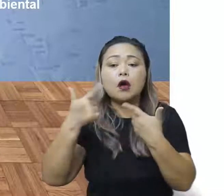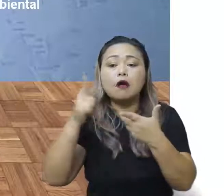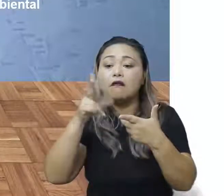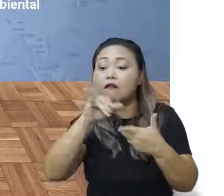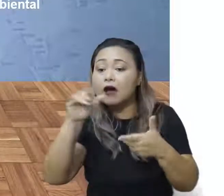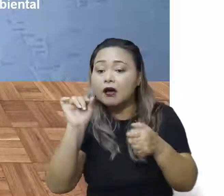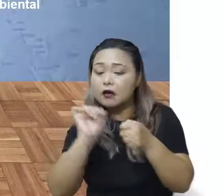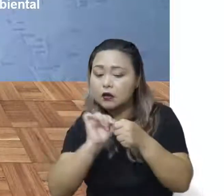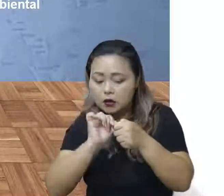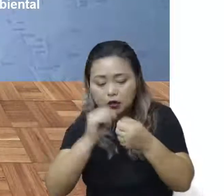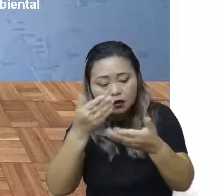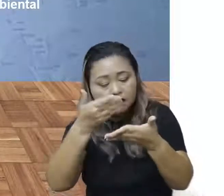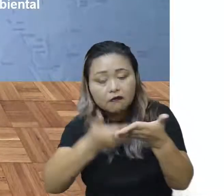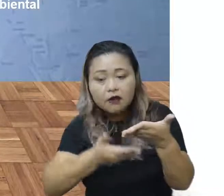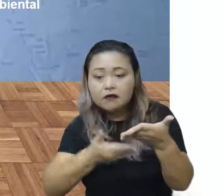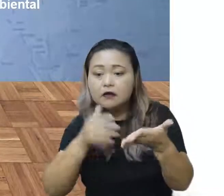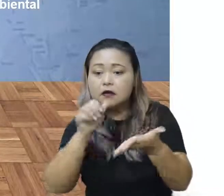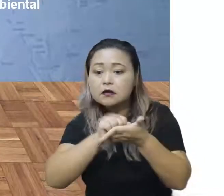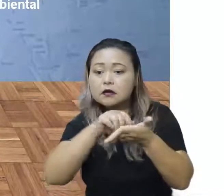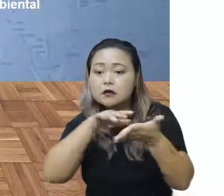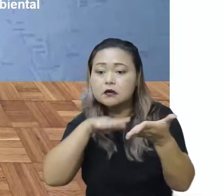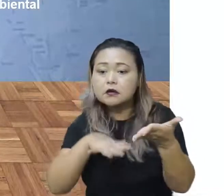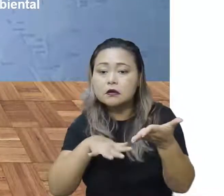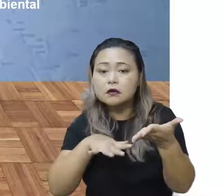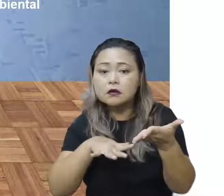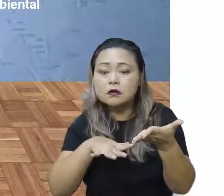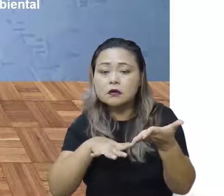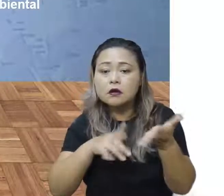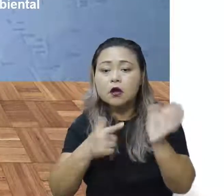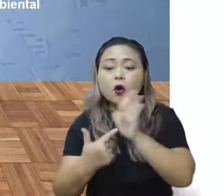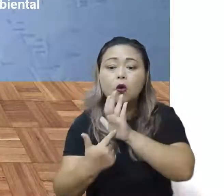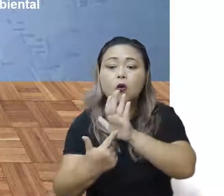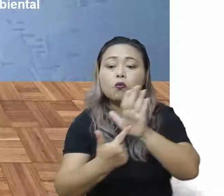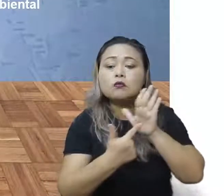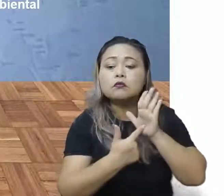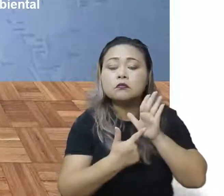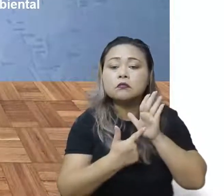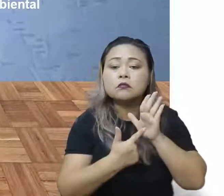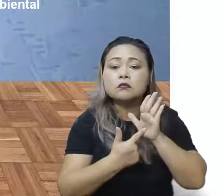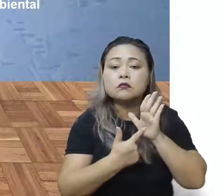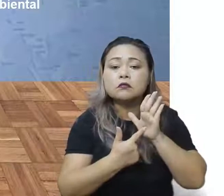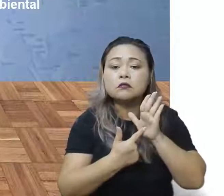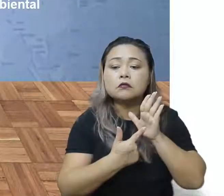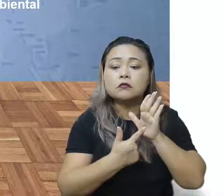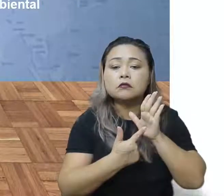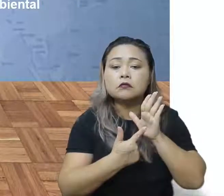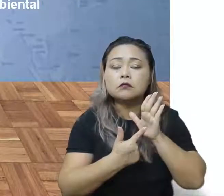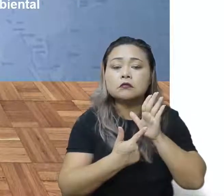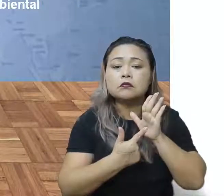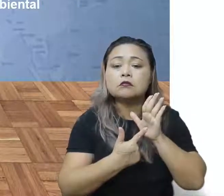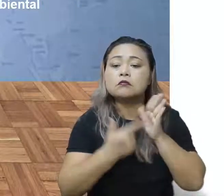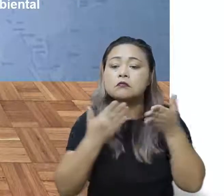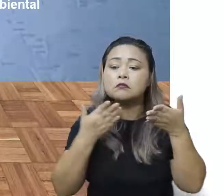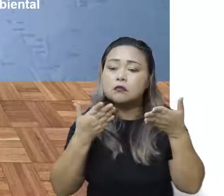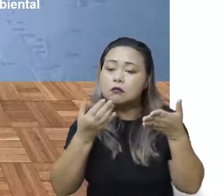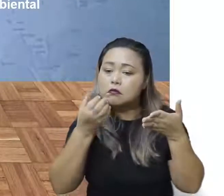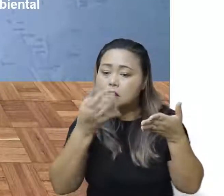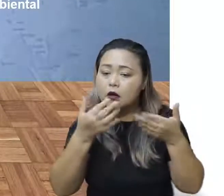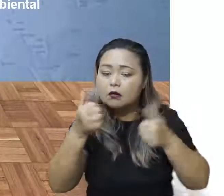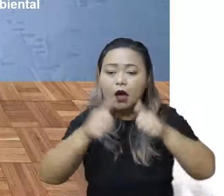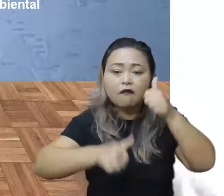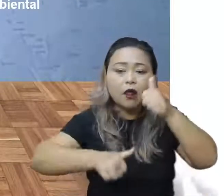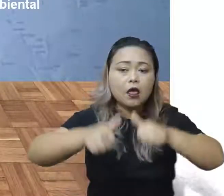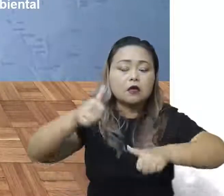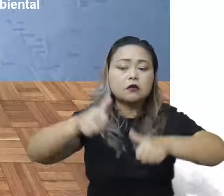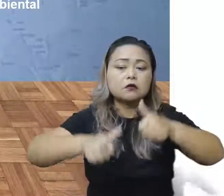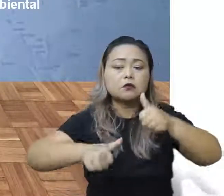fazer exercícios te mostrando o caminho para uma boa